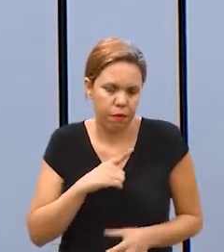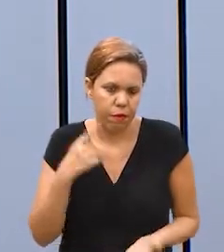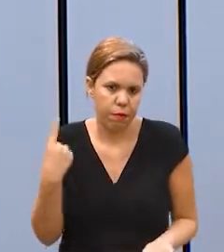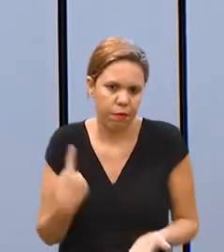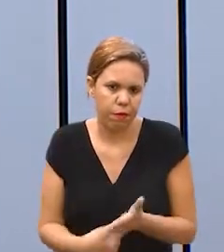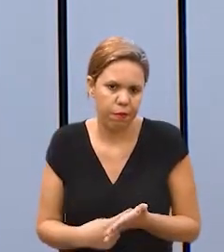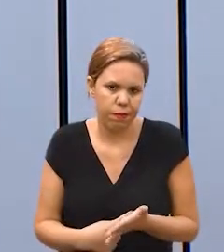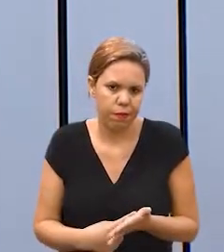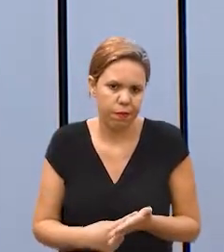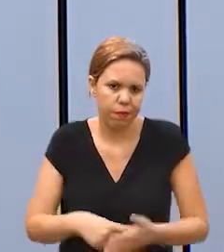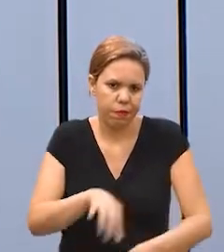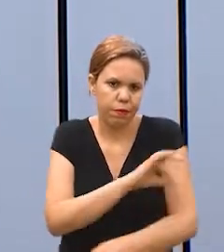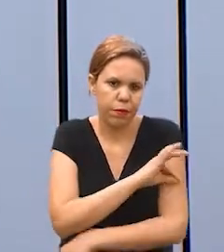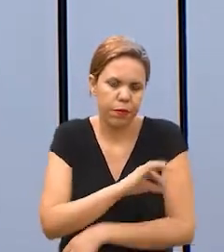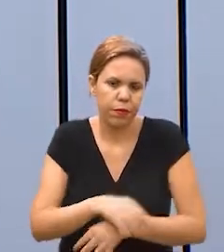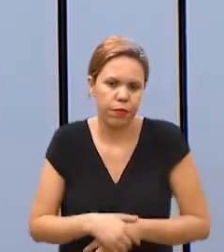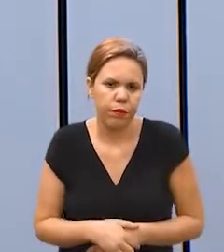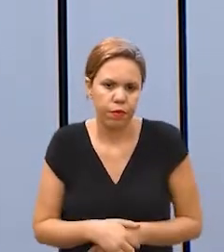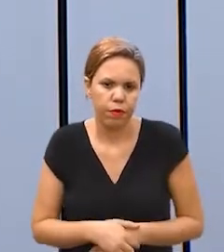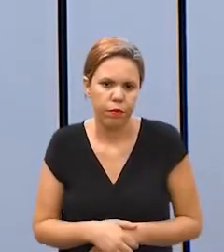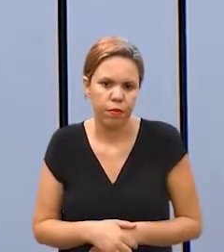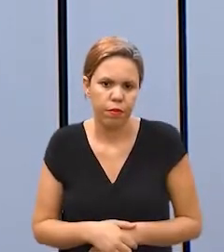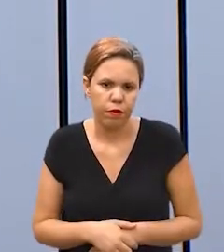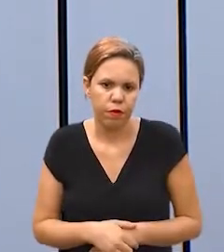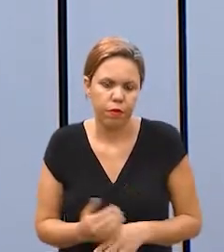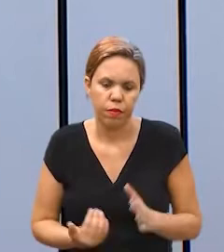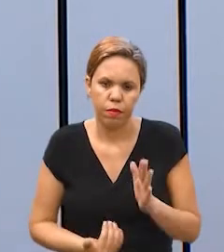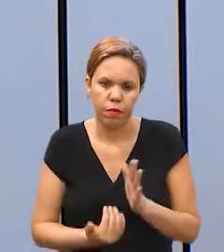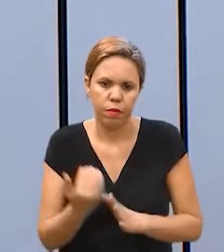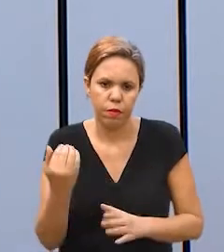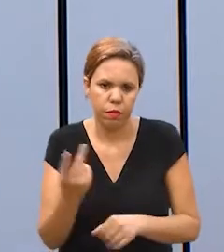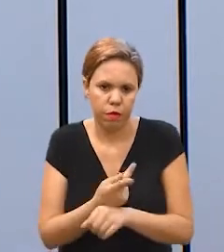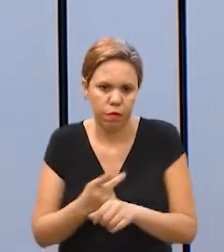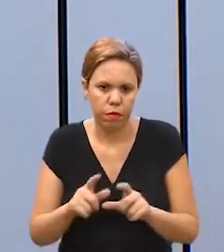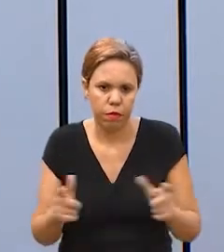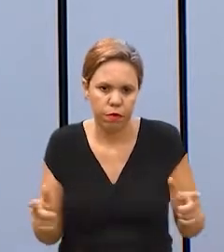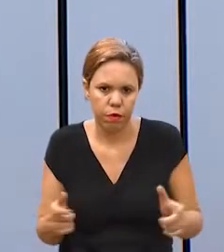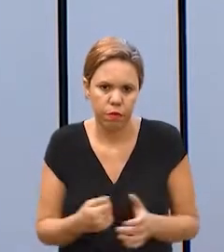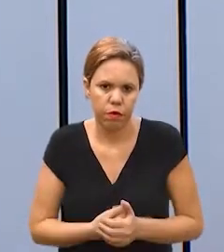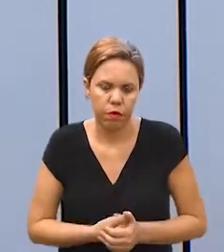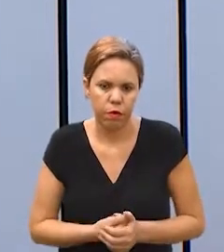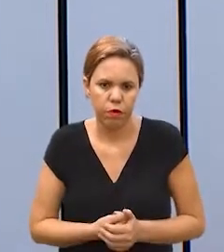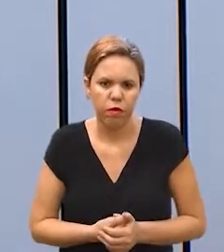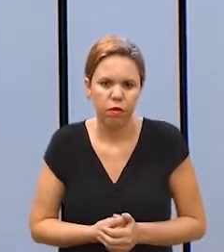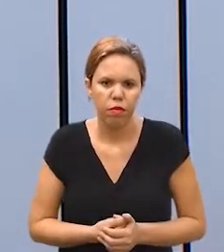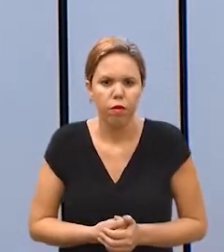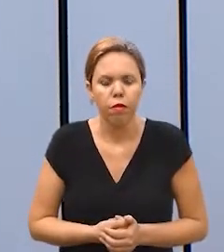teve esse compromisso da prefeitura que, caso aumentasse a procura,